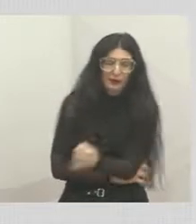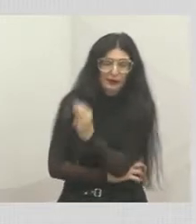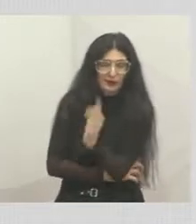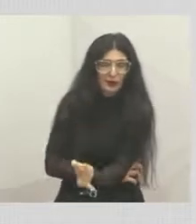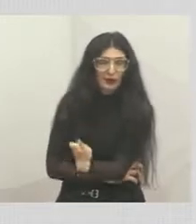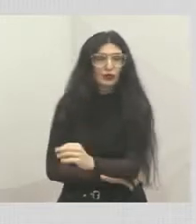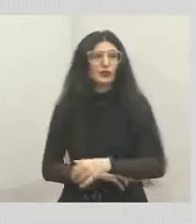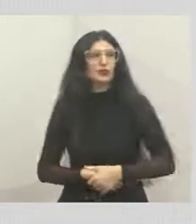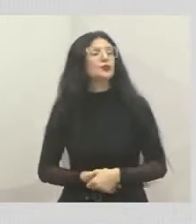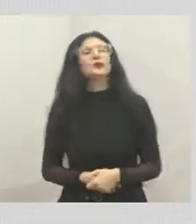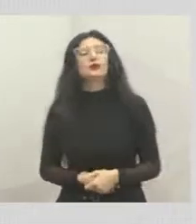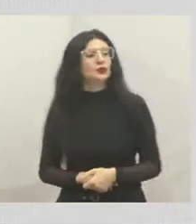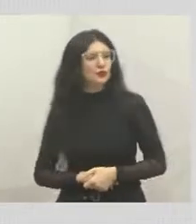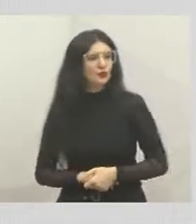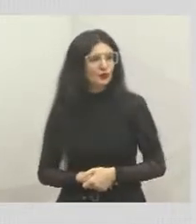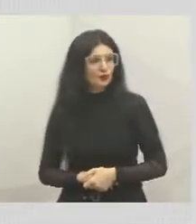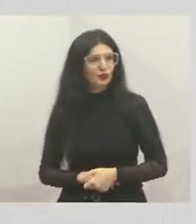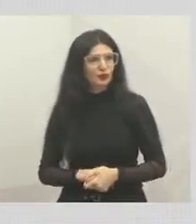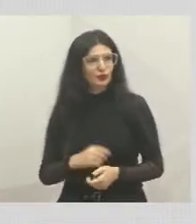52,31%.